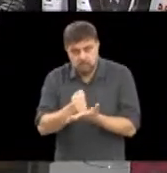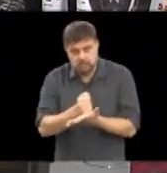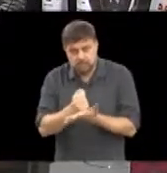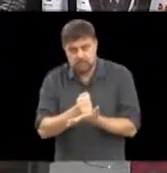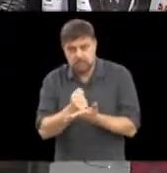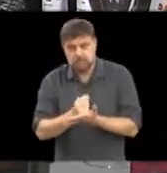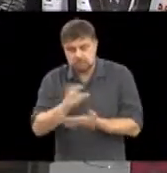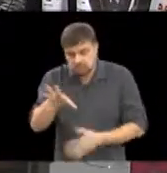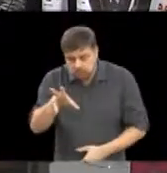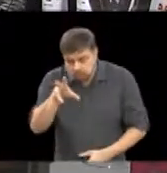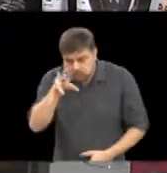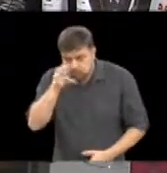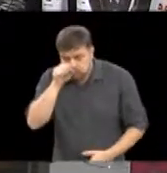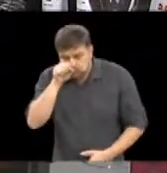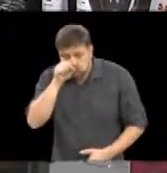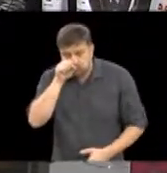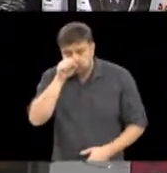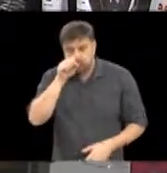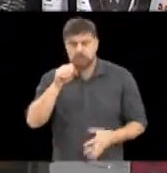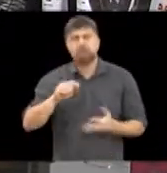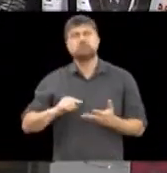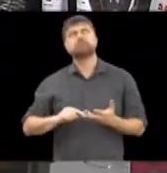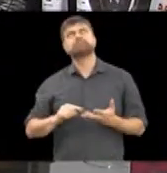medicamento, respiratório,